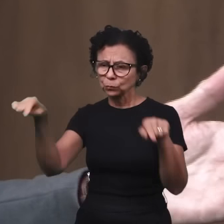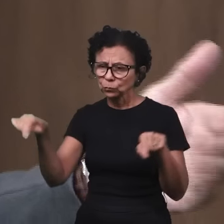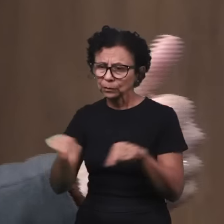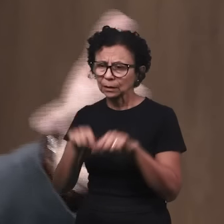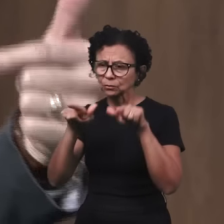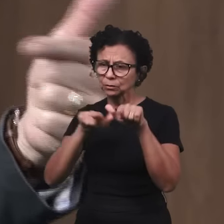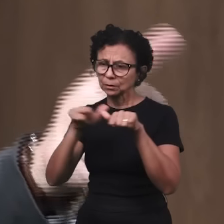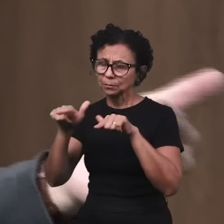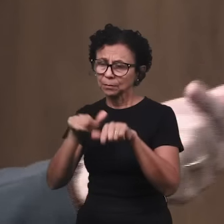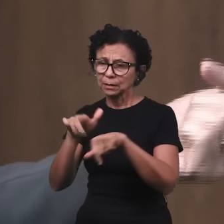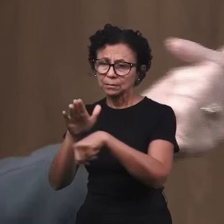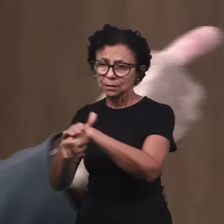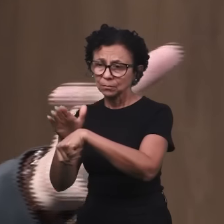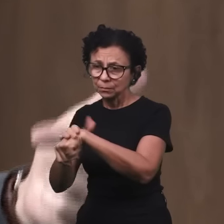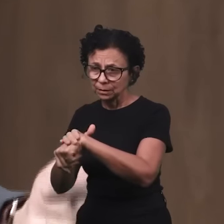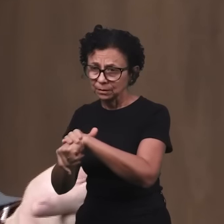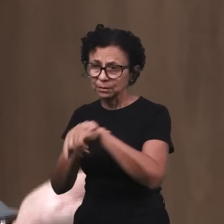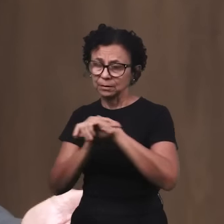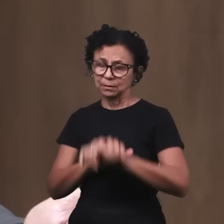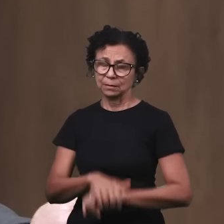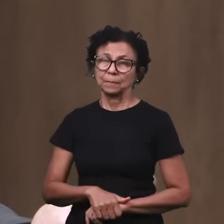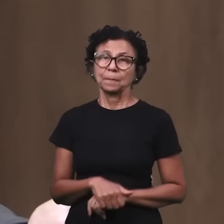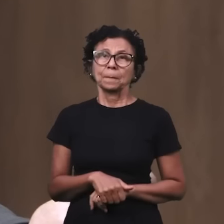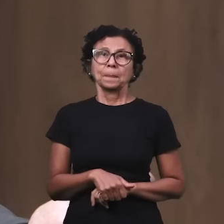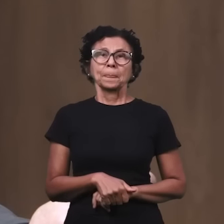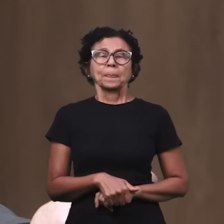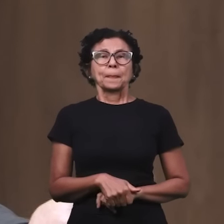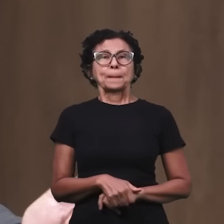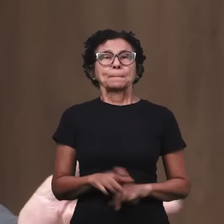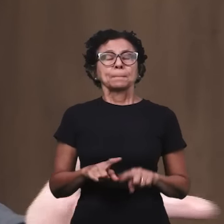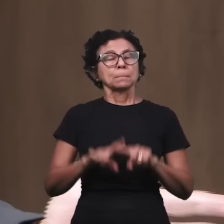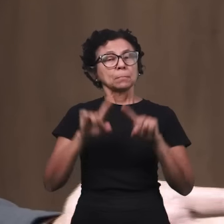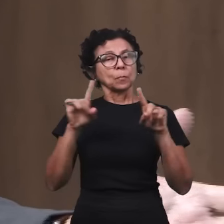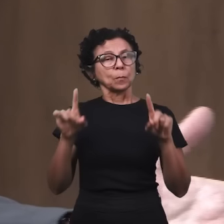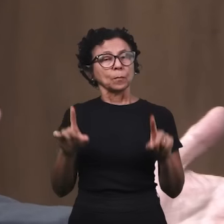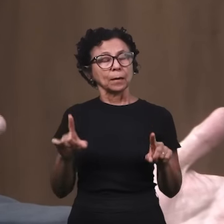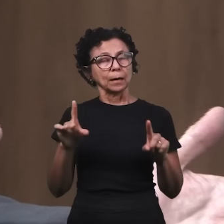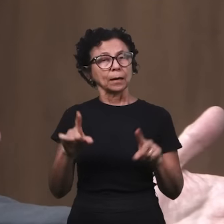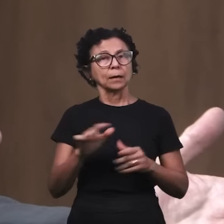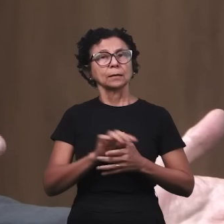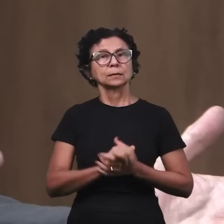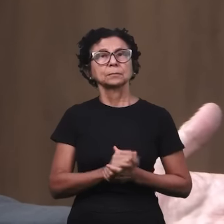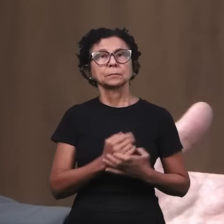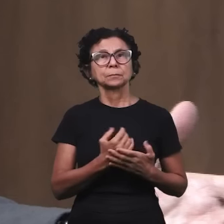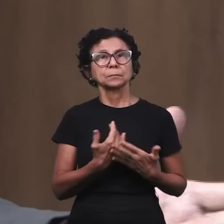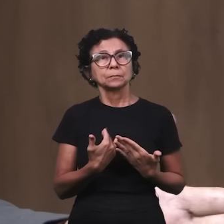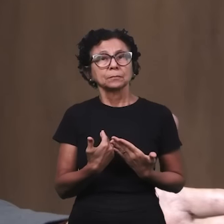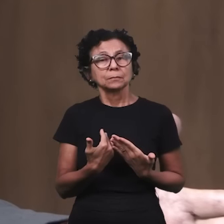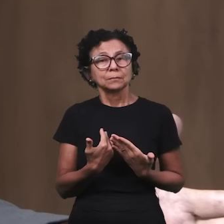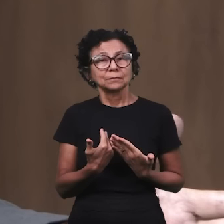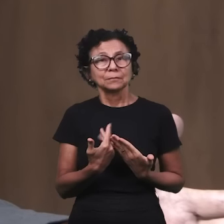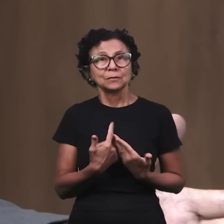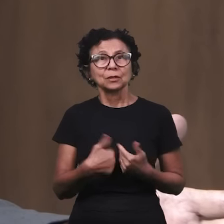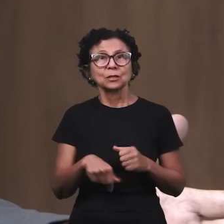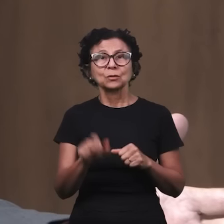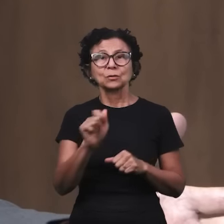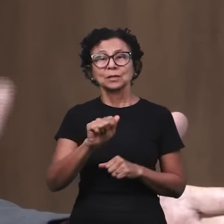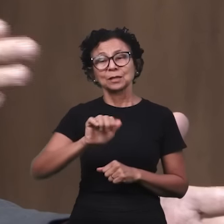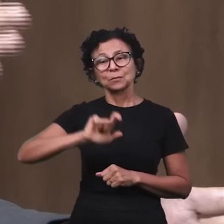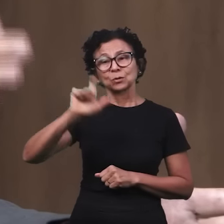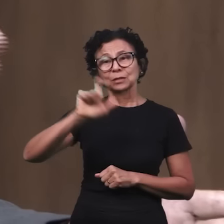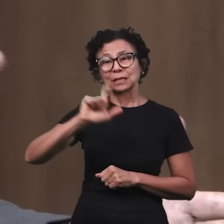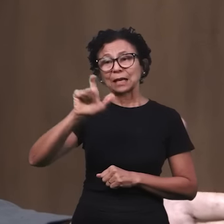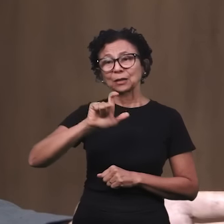trabalho, para favorecer esse crescimento profissional de cada um de nós temos os recursos, os cartões de créditos